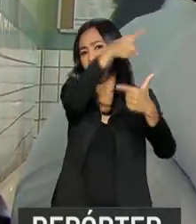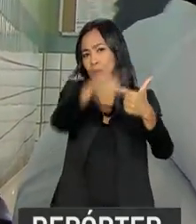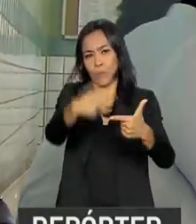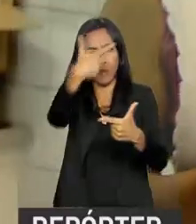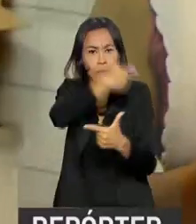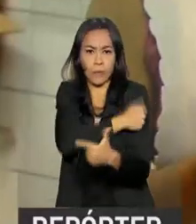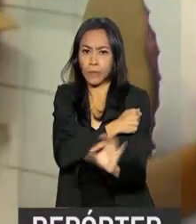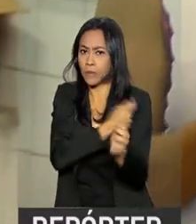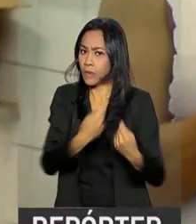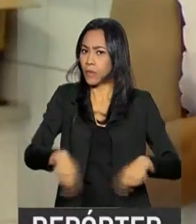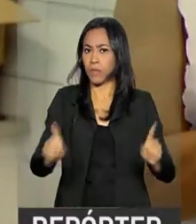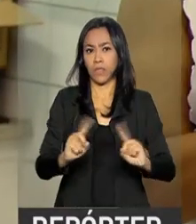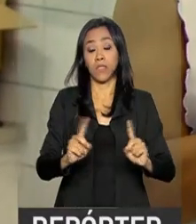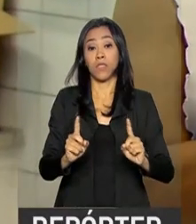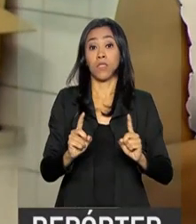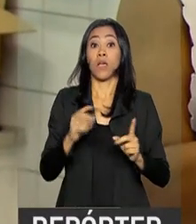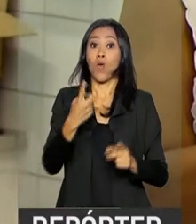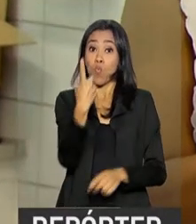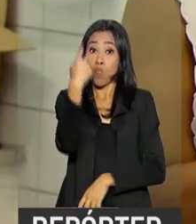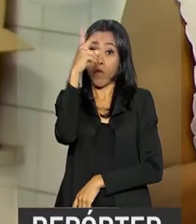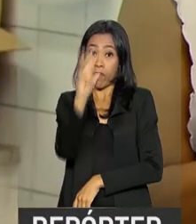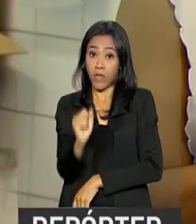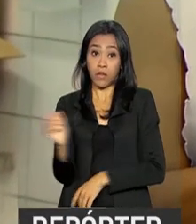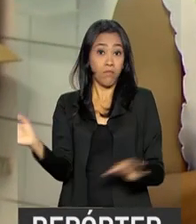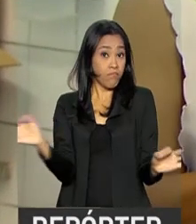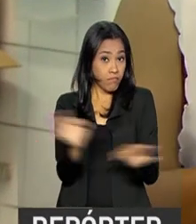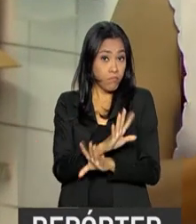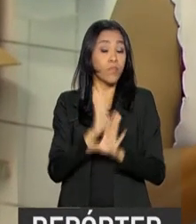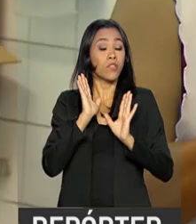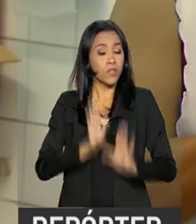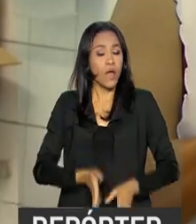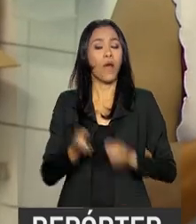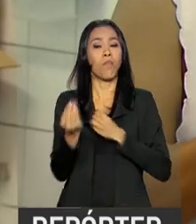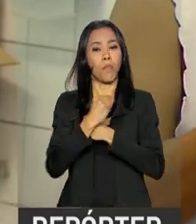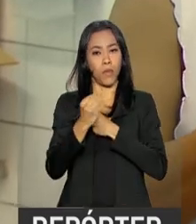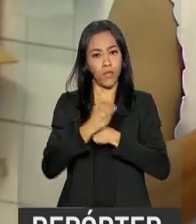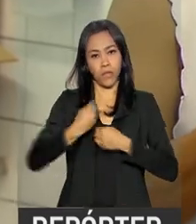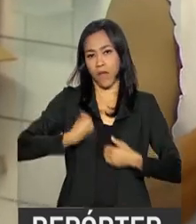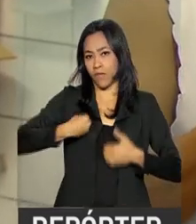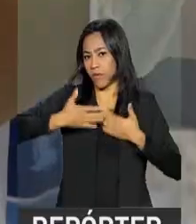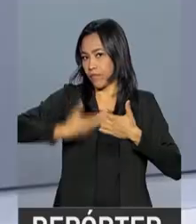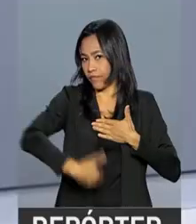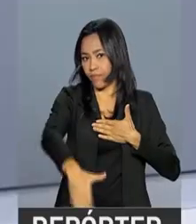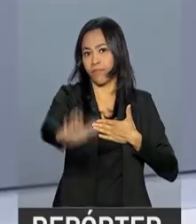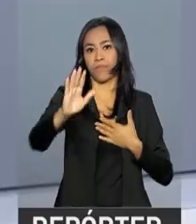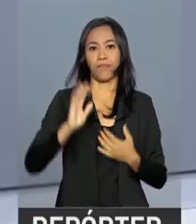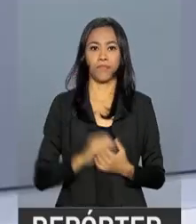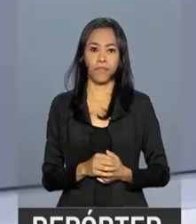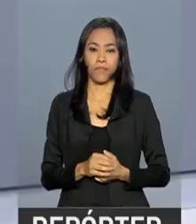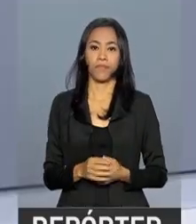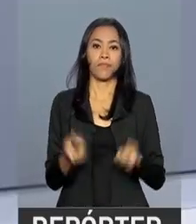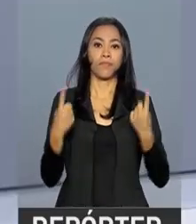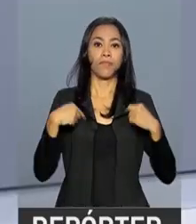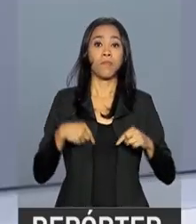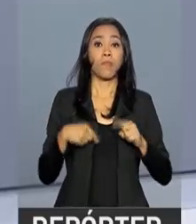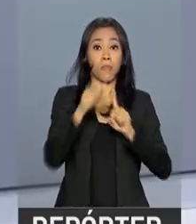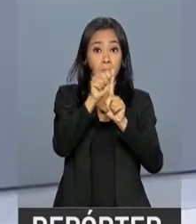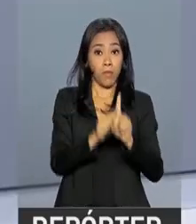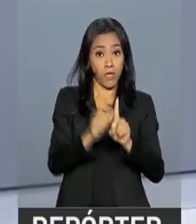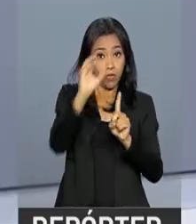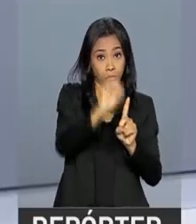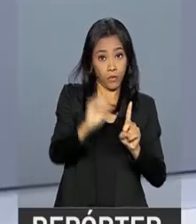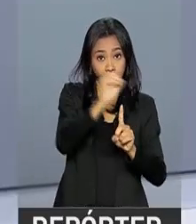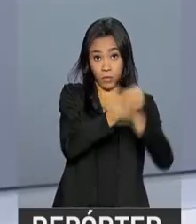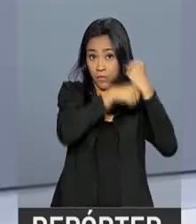a imunização pois a dose única é suficiente para proteção ao longo da vida em outubro do ano passado